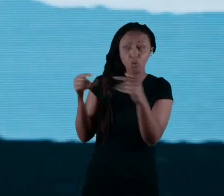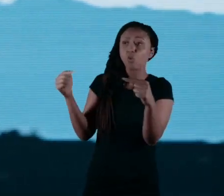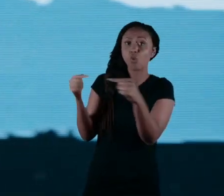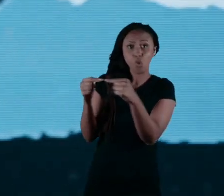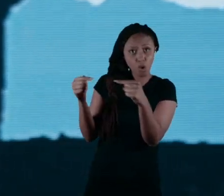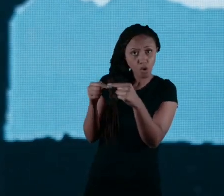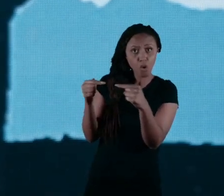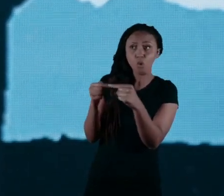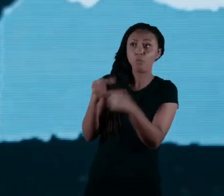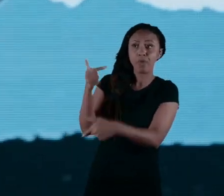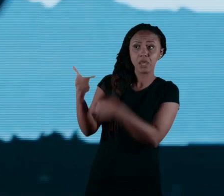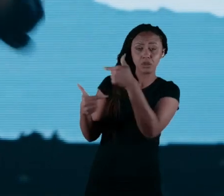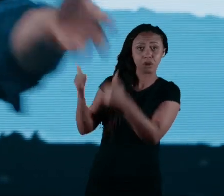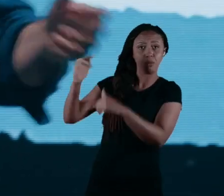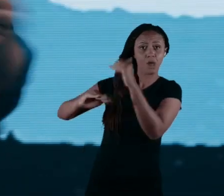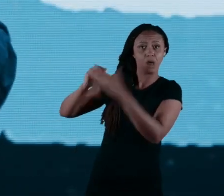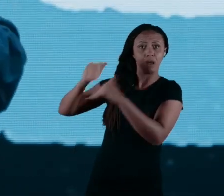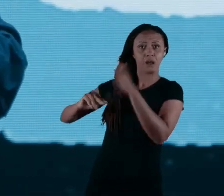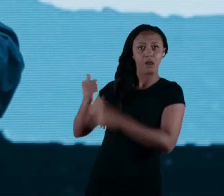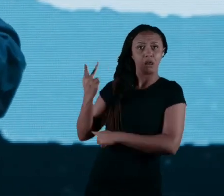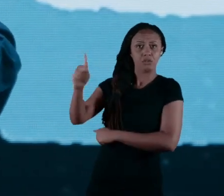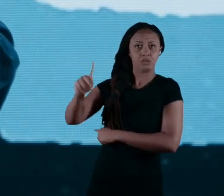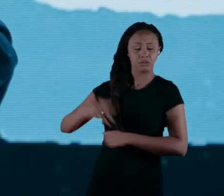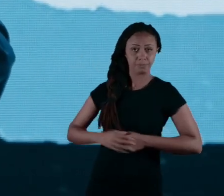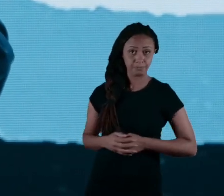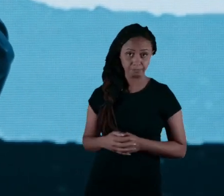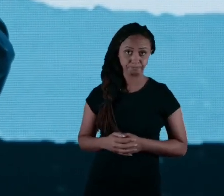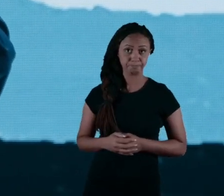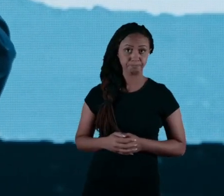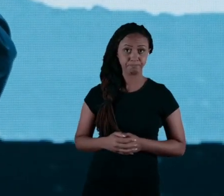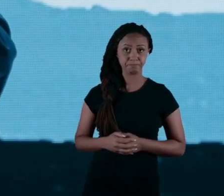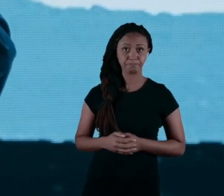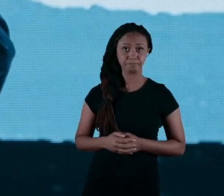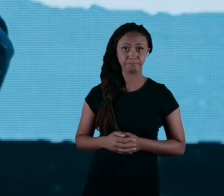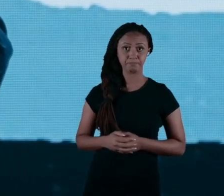a sua atividade e aquilo que ele entrega.